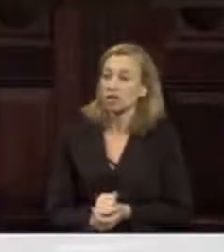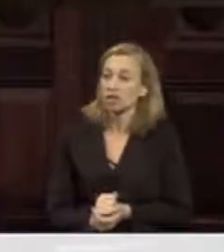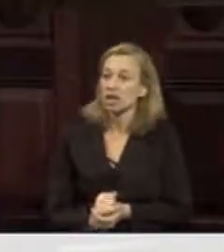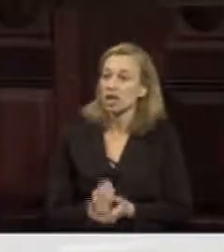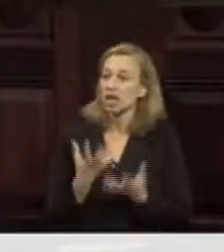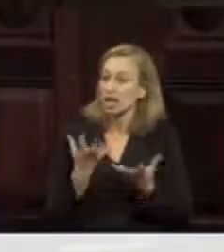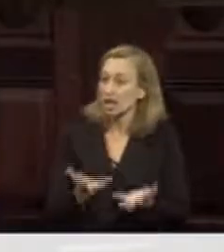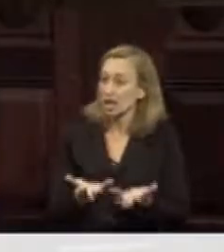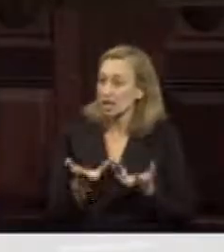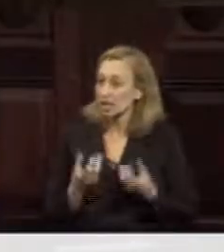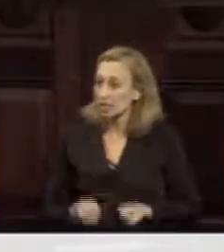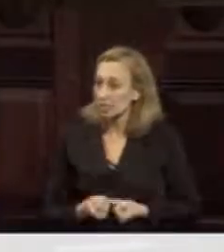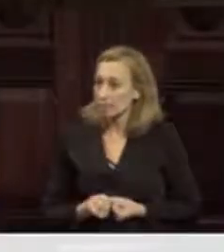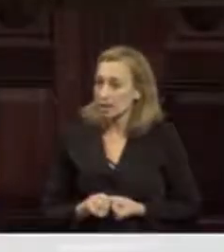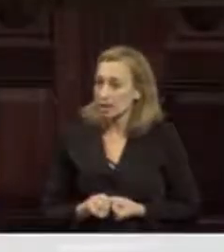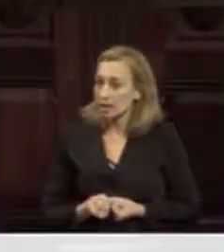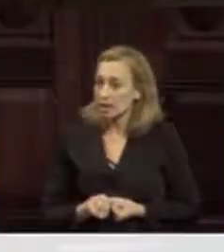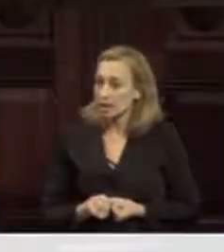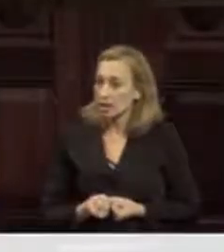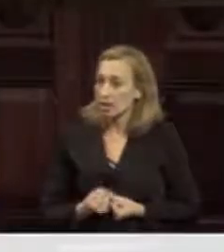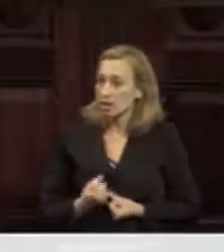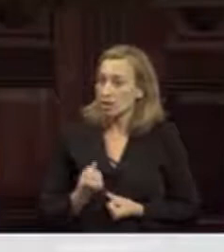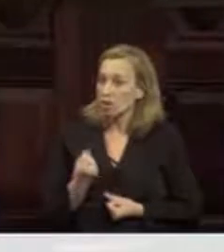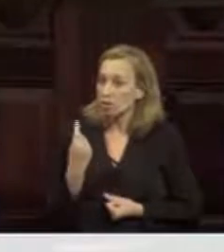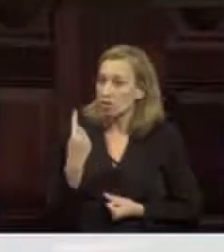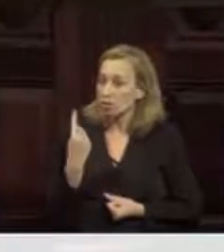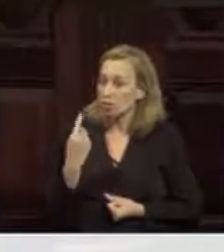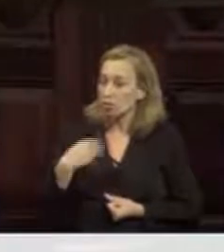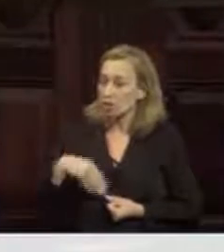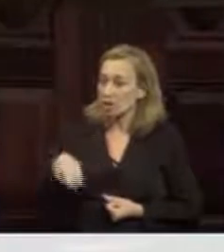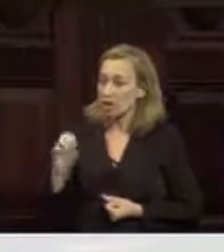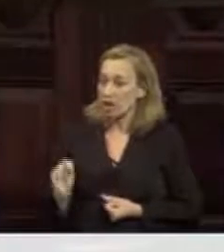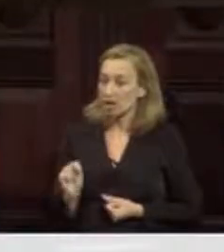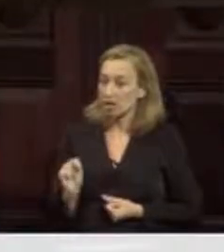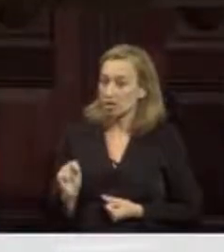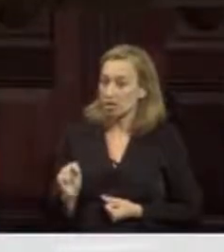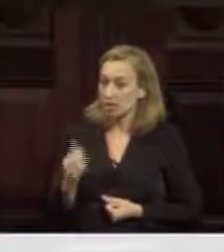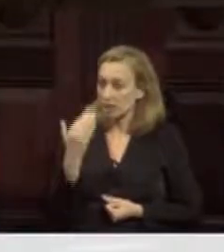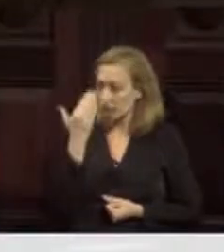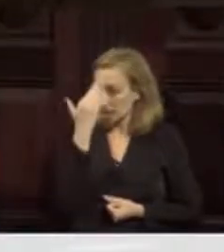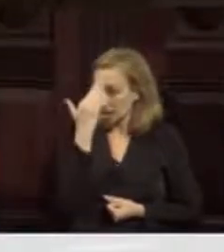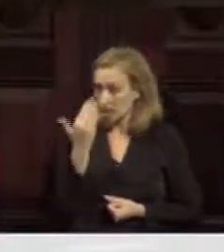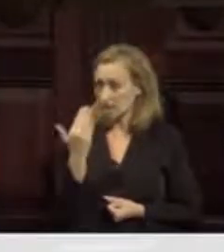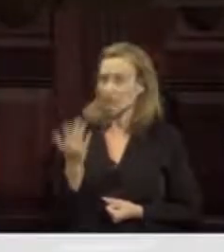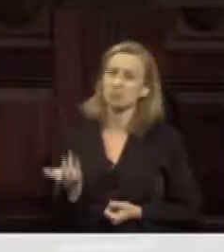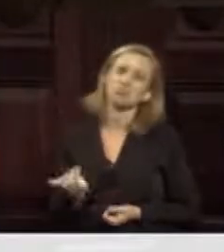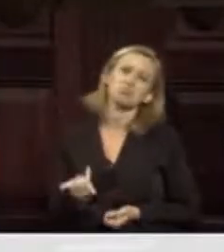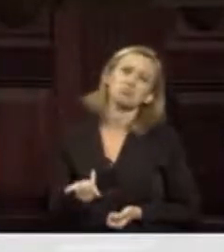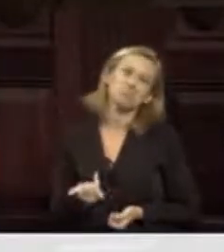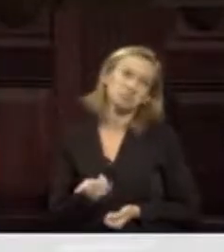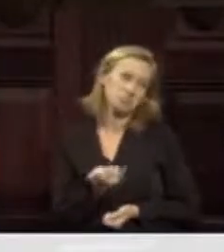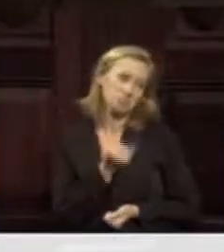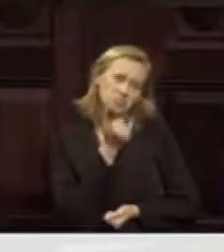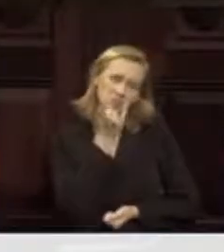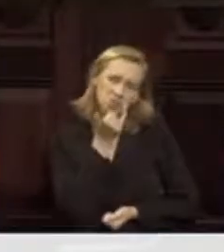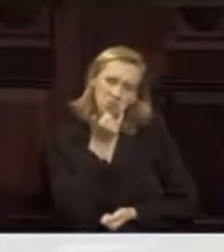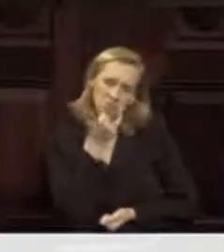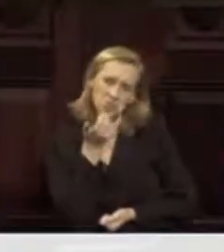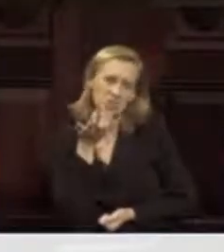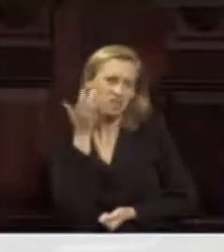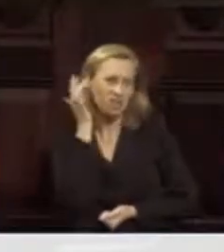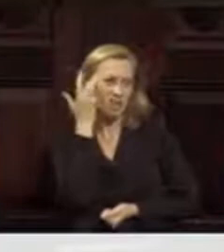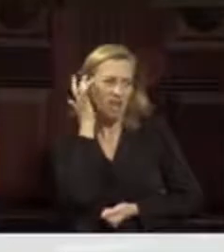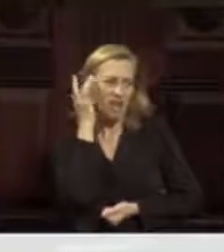receber 1 bilhão e agradecer esse 1 bilhão, me perdoe aqueles que acham que